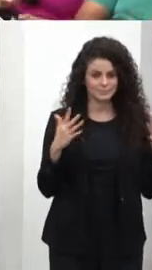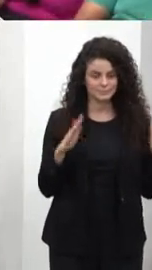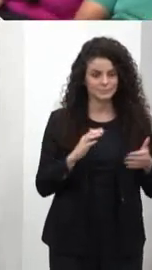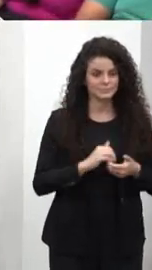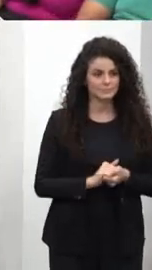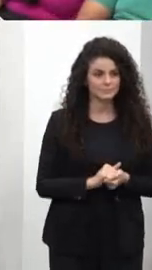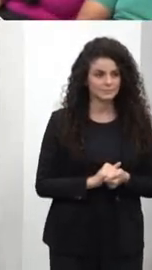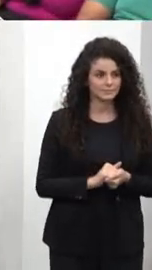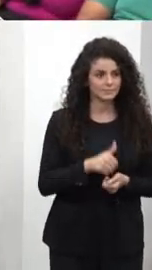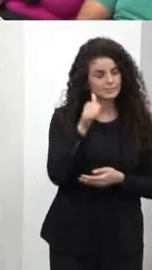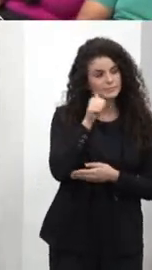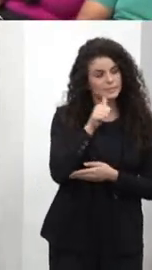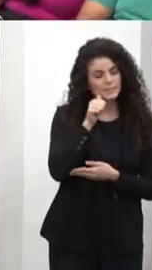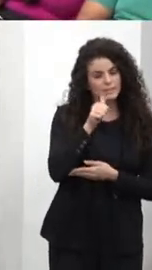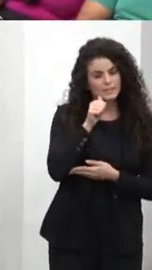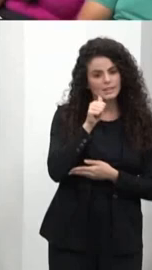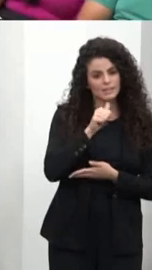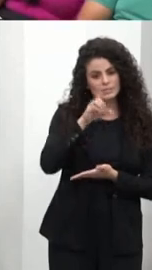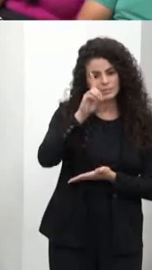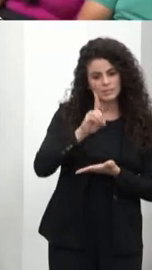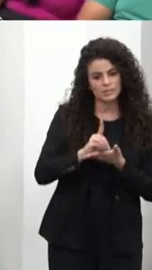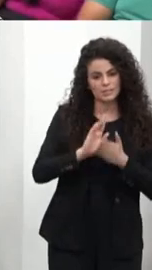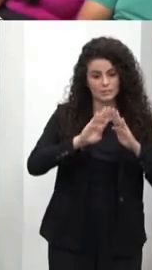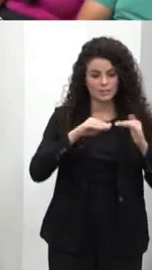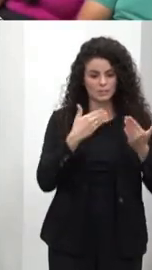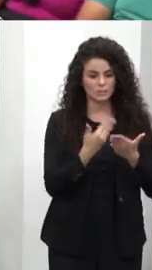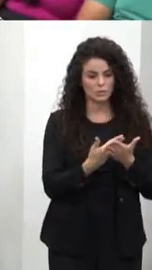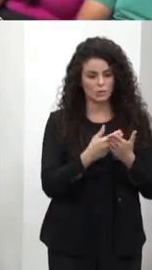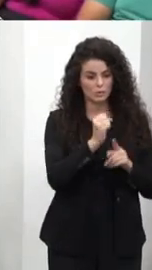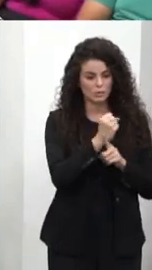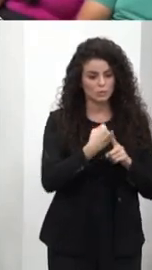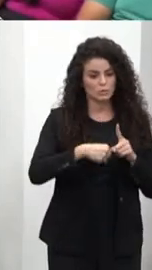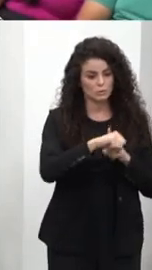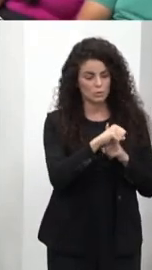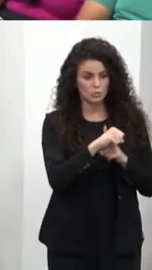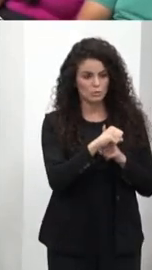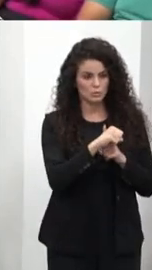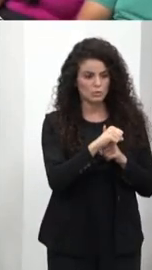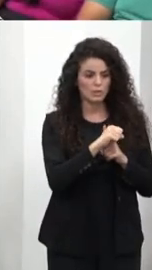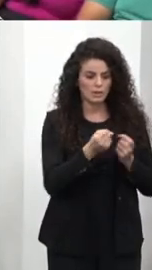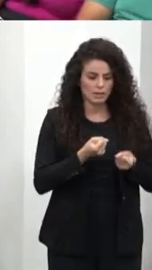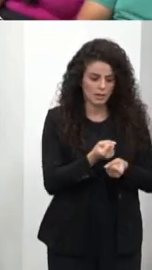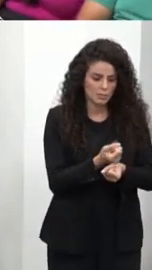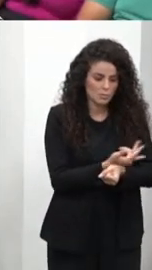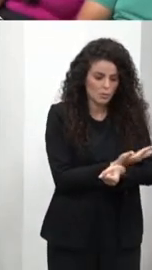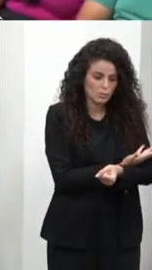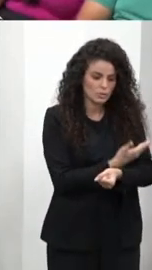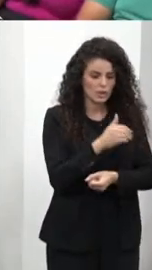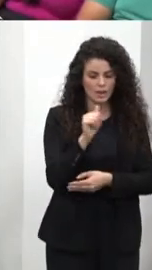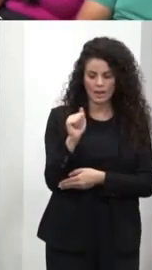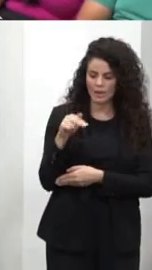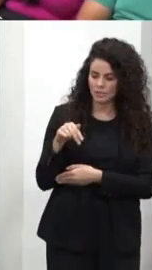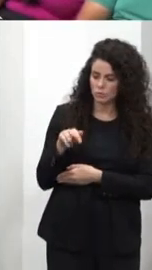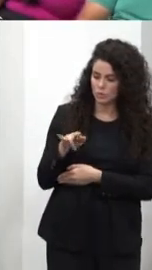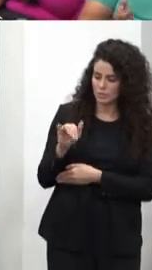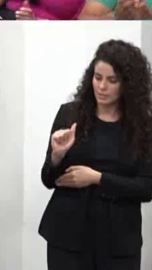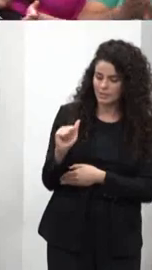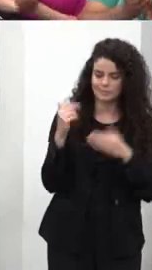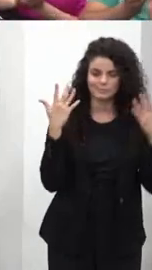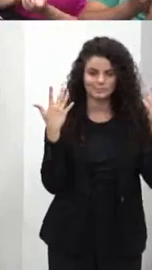Senhora Diretora da escola sócio emocional socioeconômica Antônia Benedito Teixeira